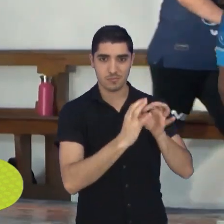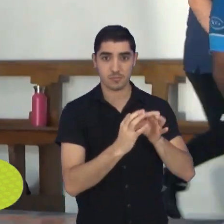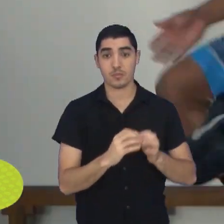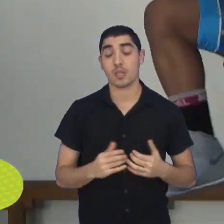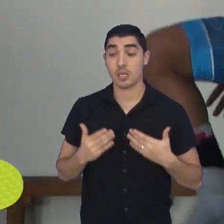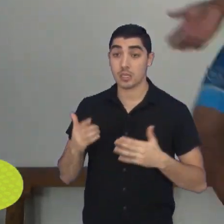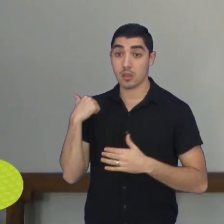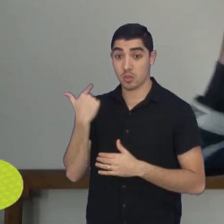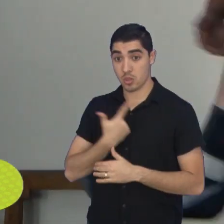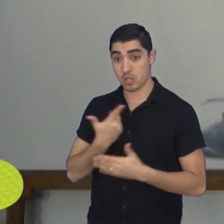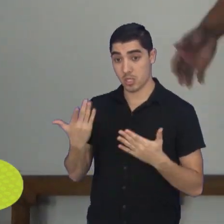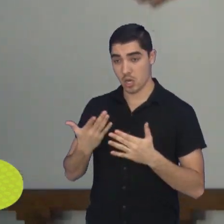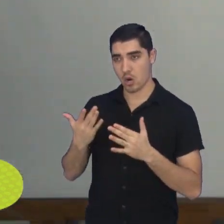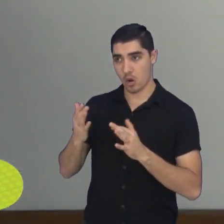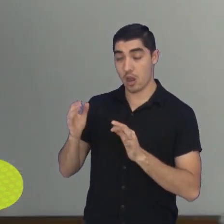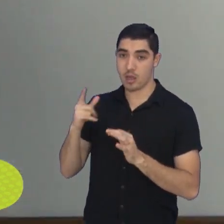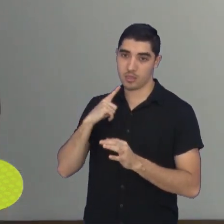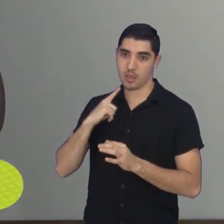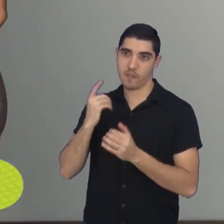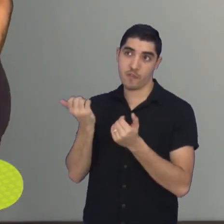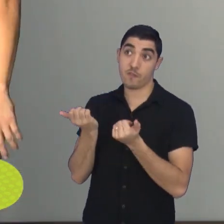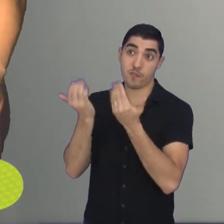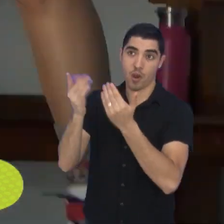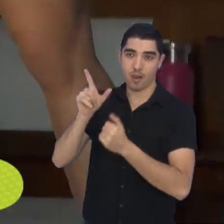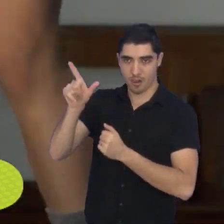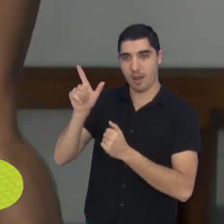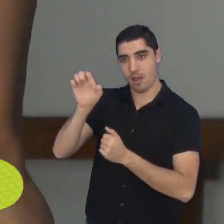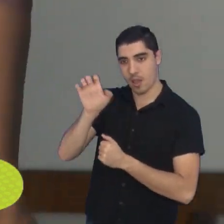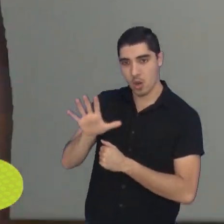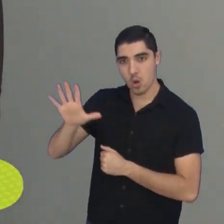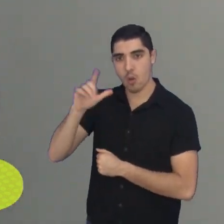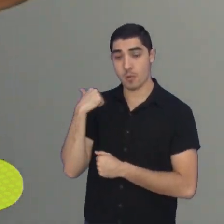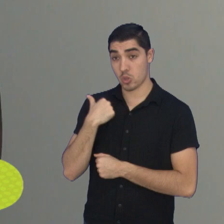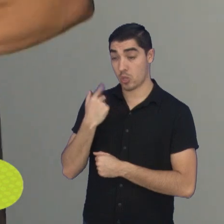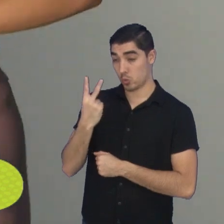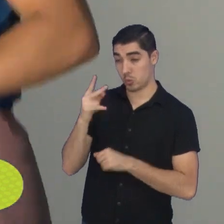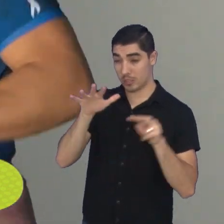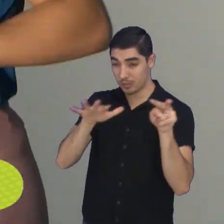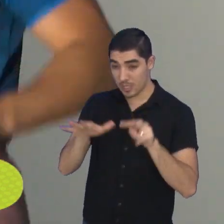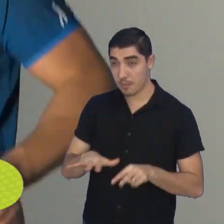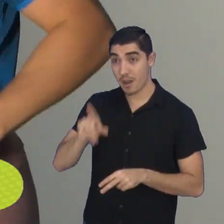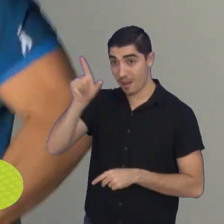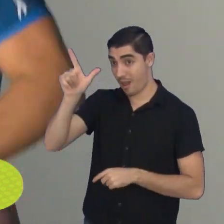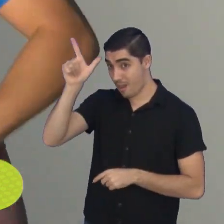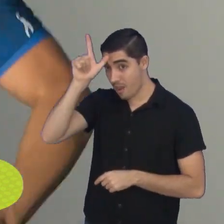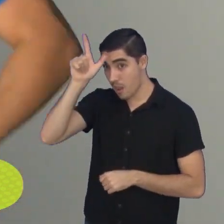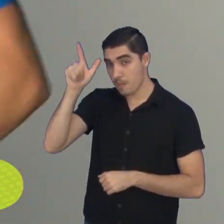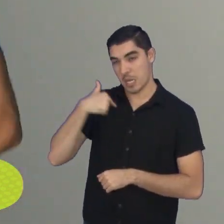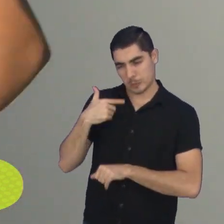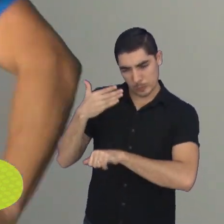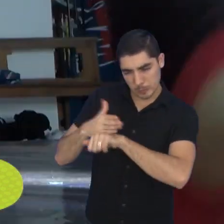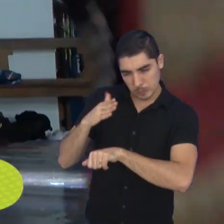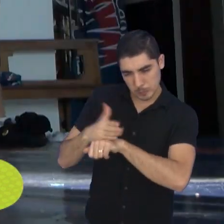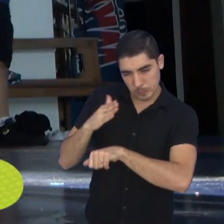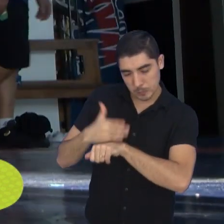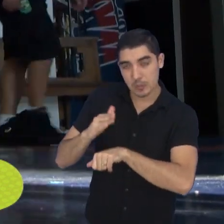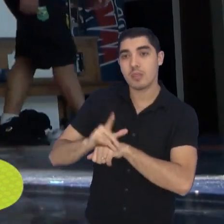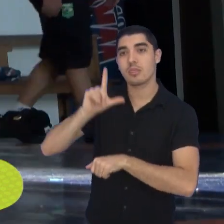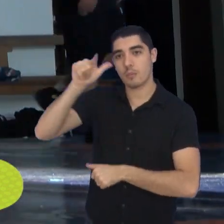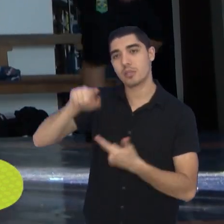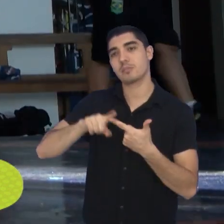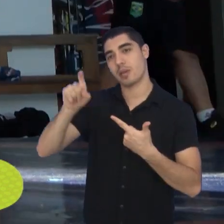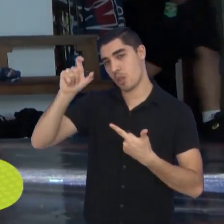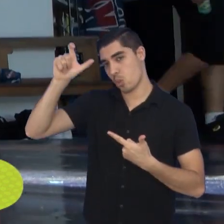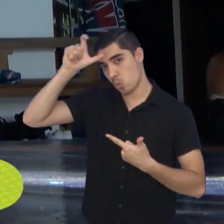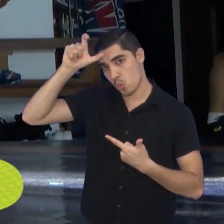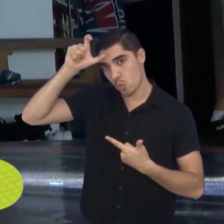nossa preparação fora, na Europa. Então seriam 2 semanas de treinamento intenso na Alemanha. E aí seriam mais 10 dias treinando na Turquia e